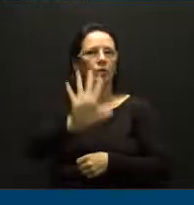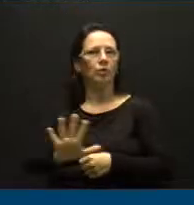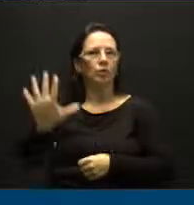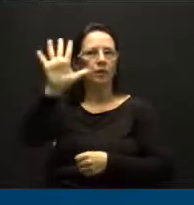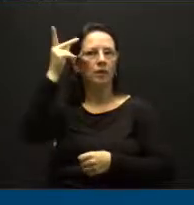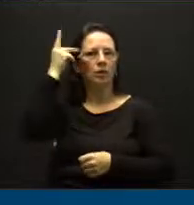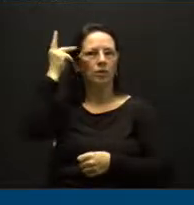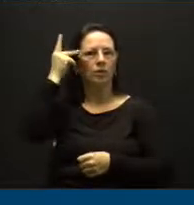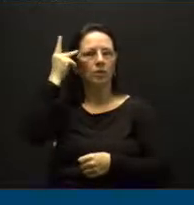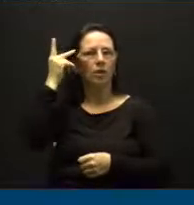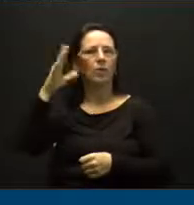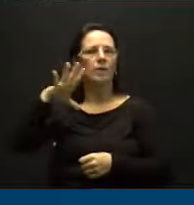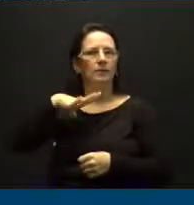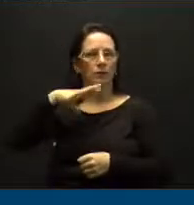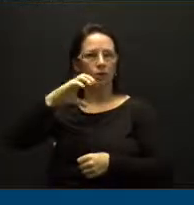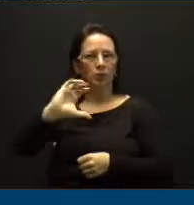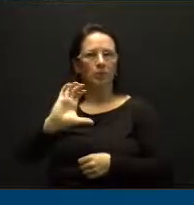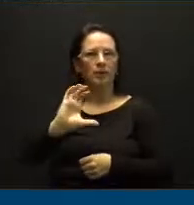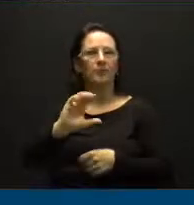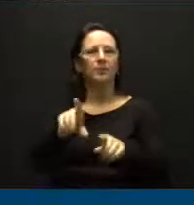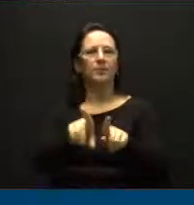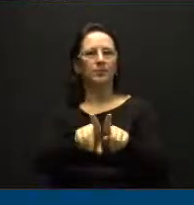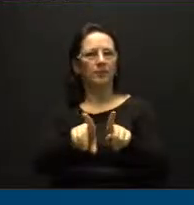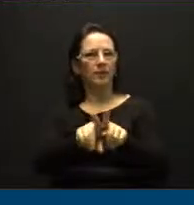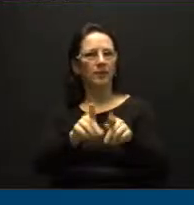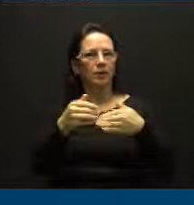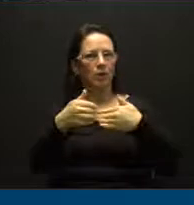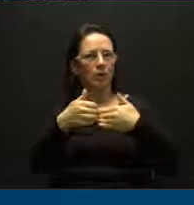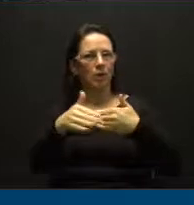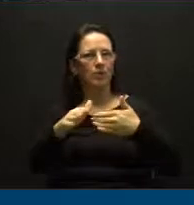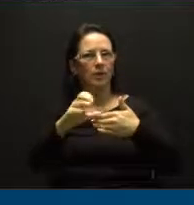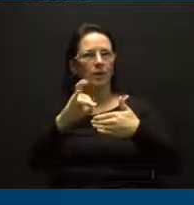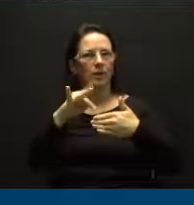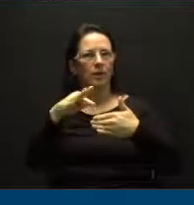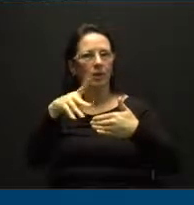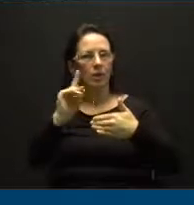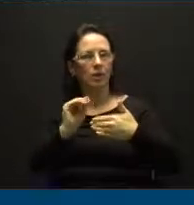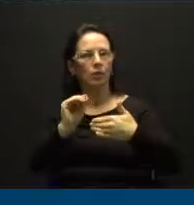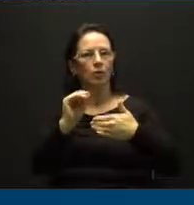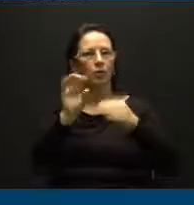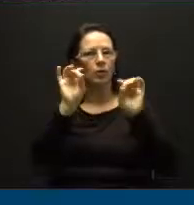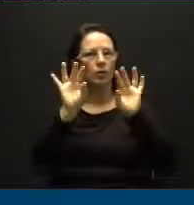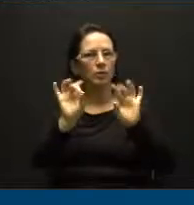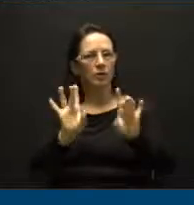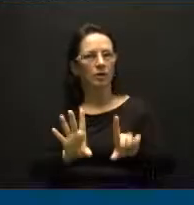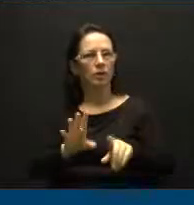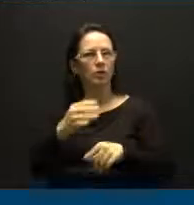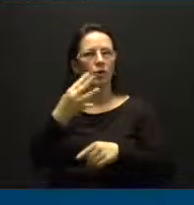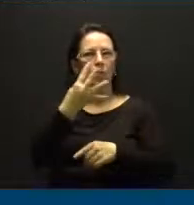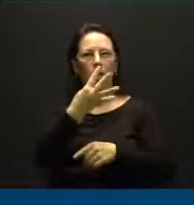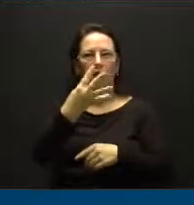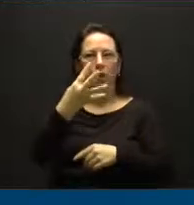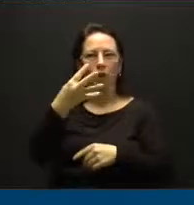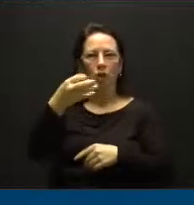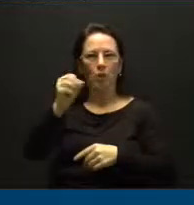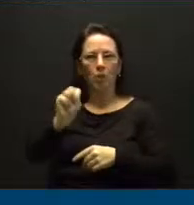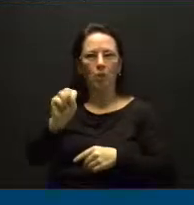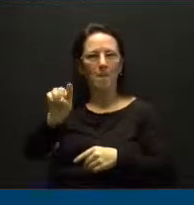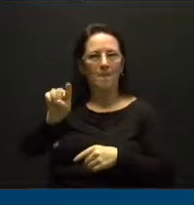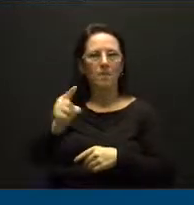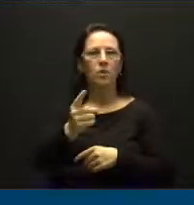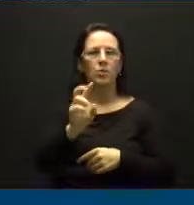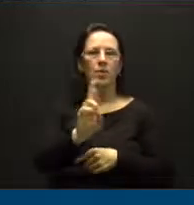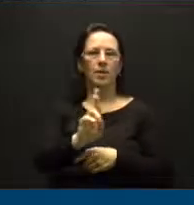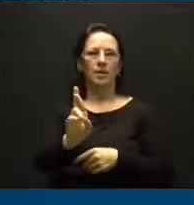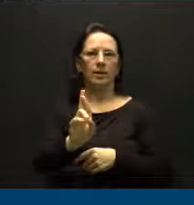paulo o município de cubatão bem assim abrir crédito especial a importância de 48 mil reais e dá